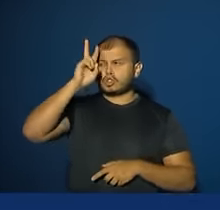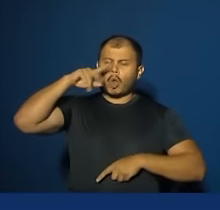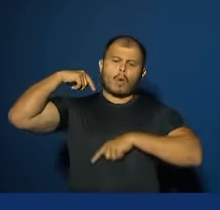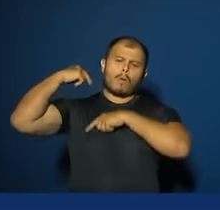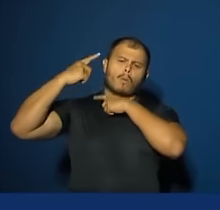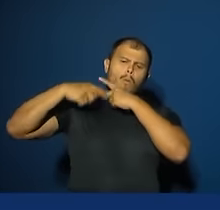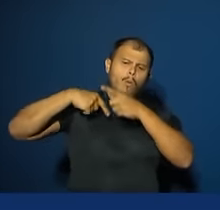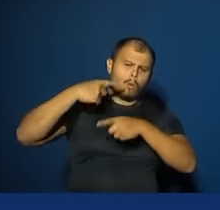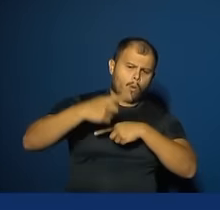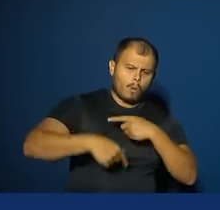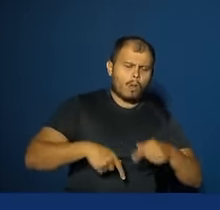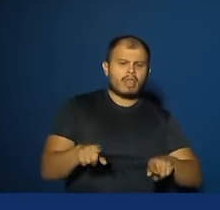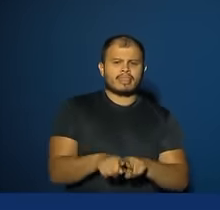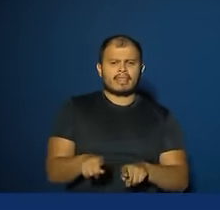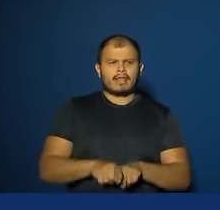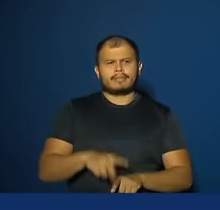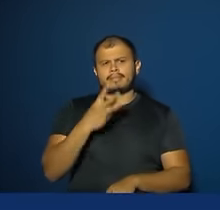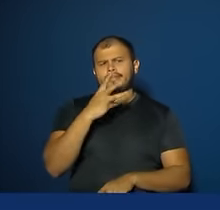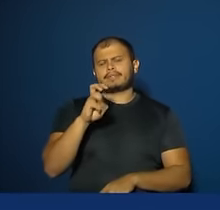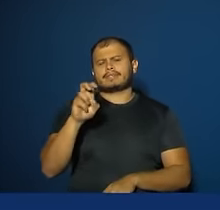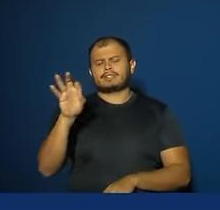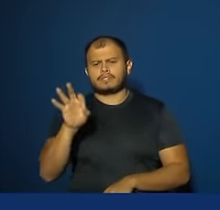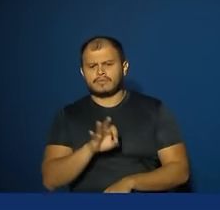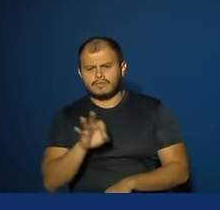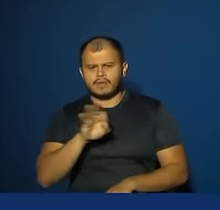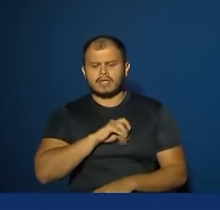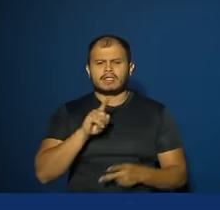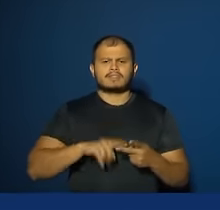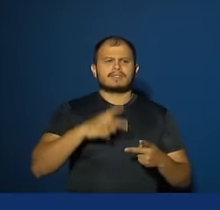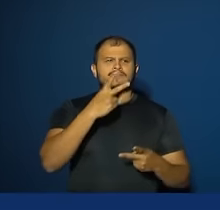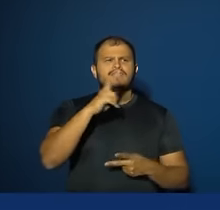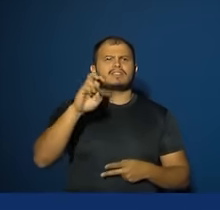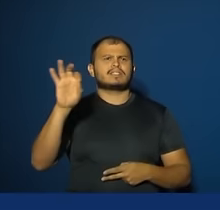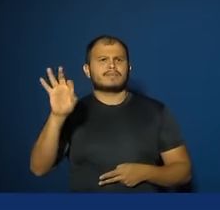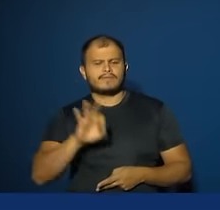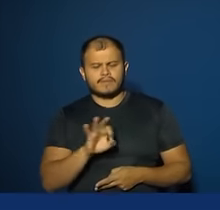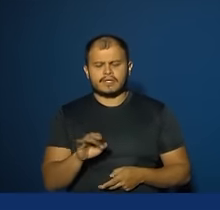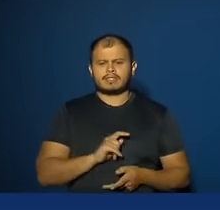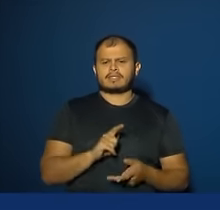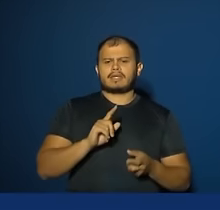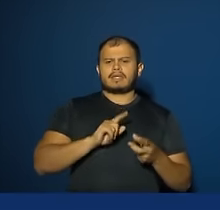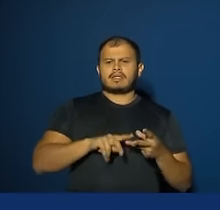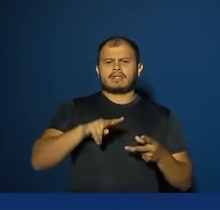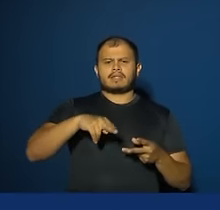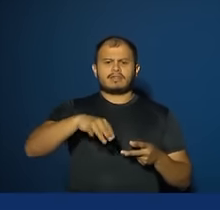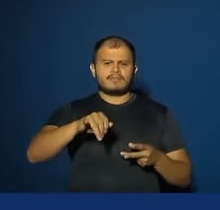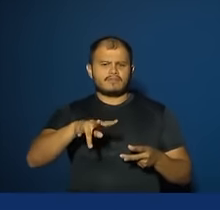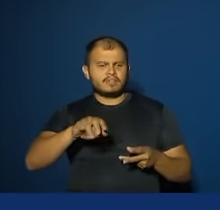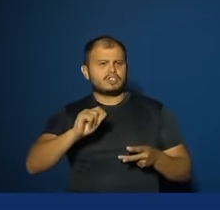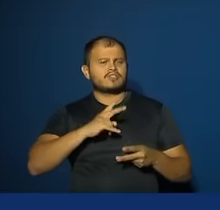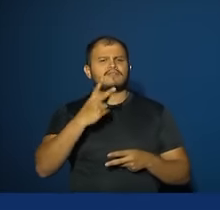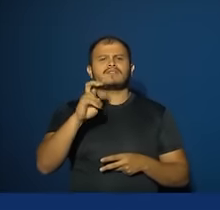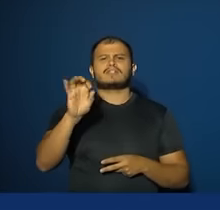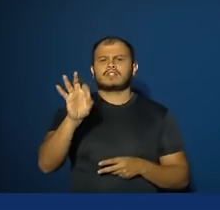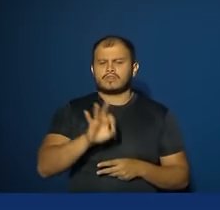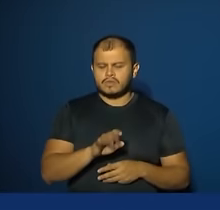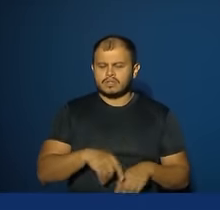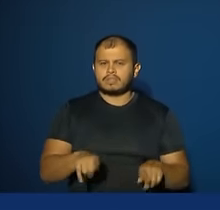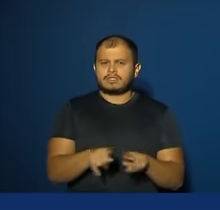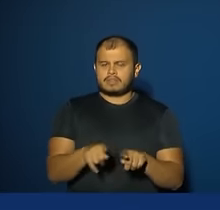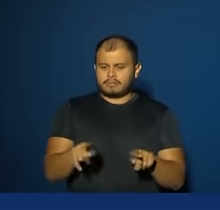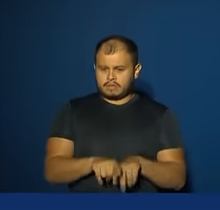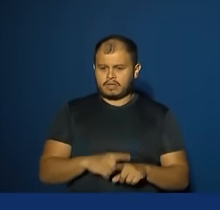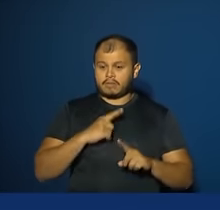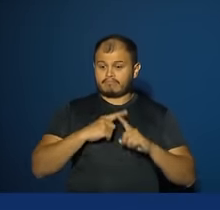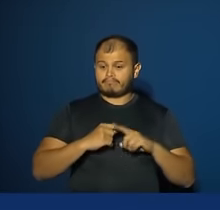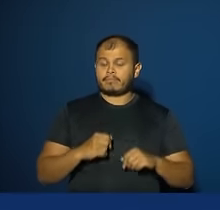uma Microsoft perto de 35 vezes, uma Facebook perto de 25 vezes, uma NVIDIA perto de 25 vezes, mas